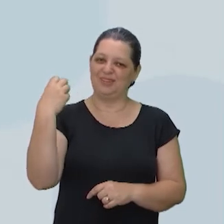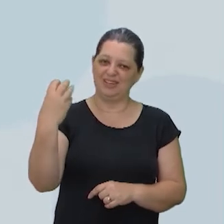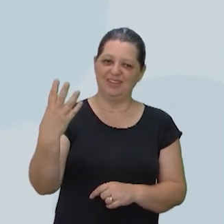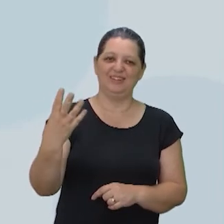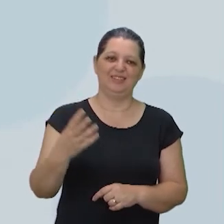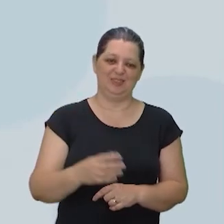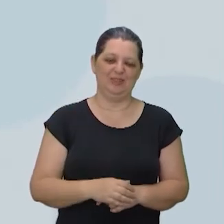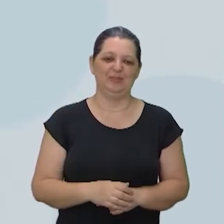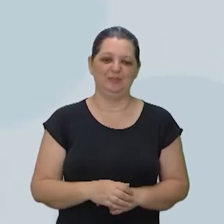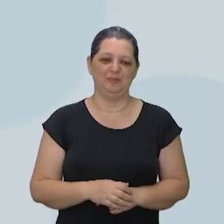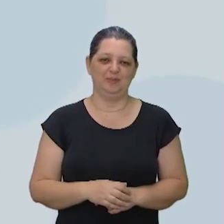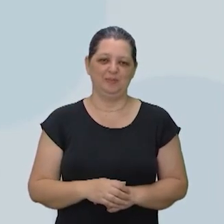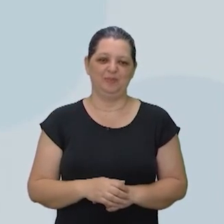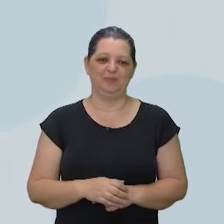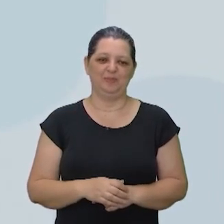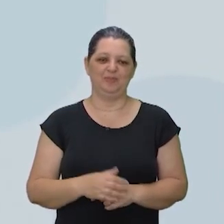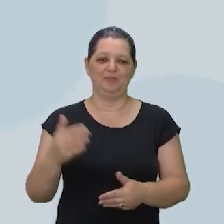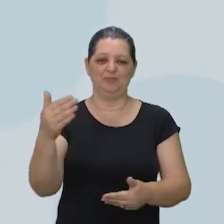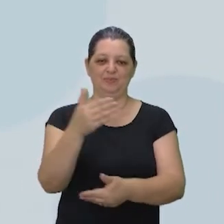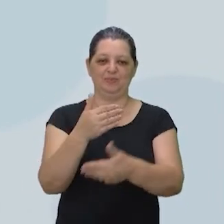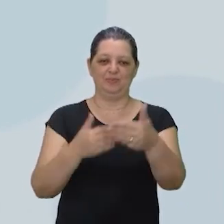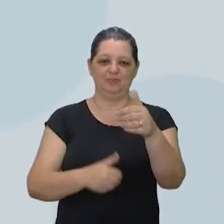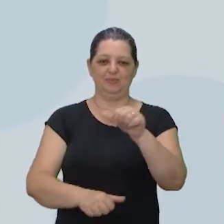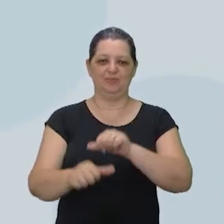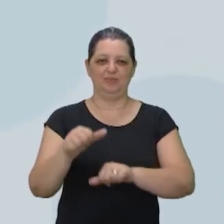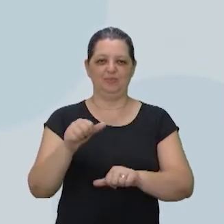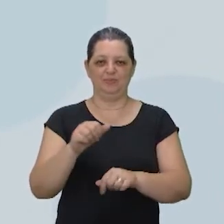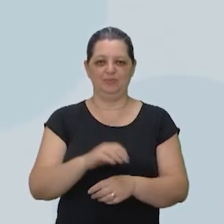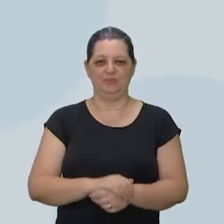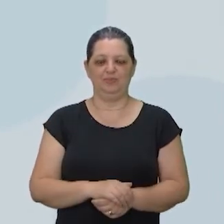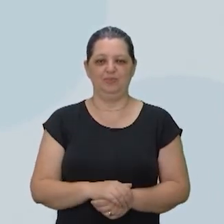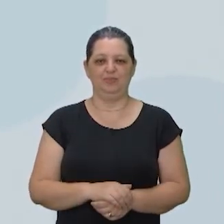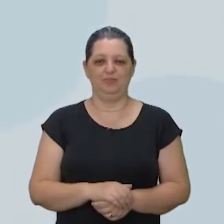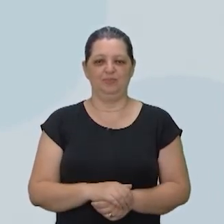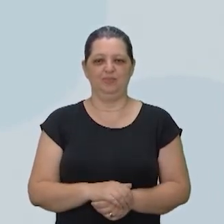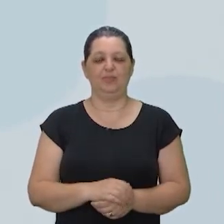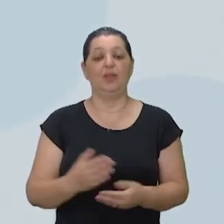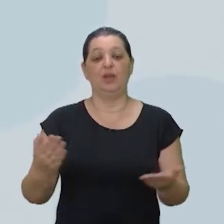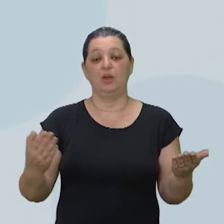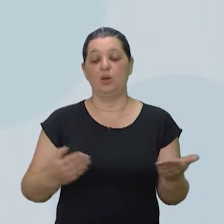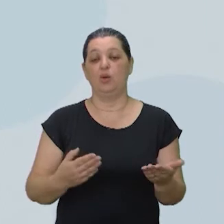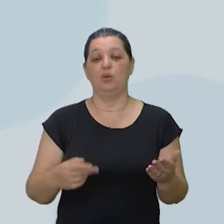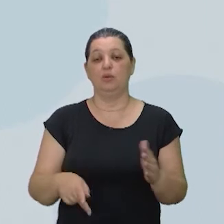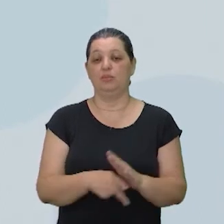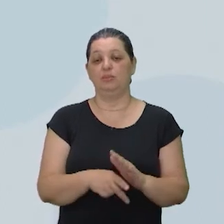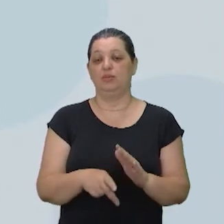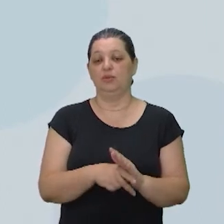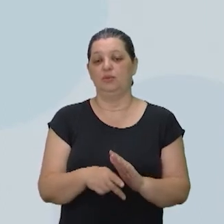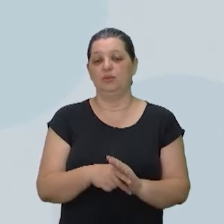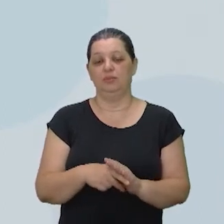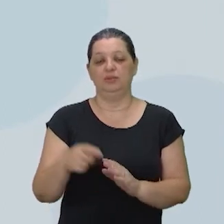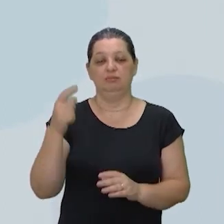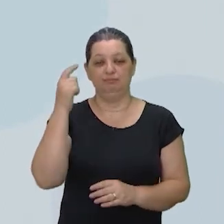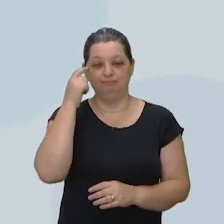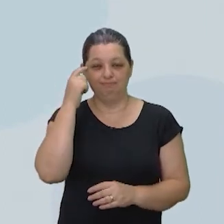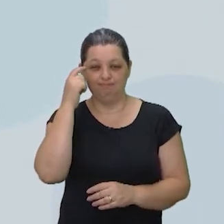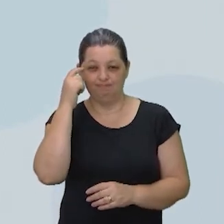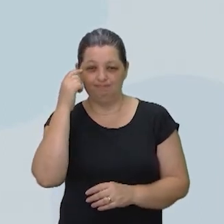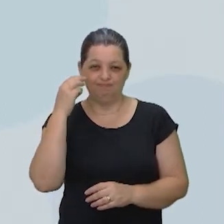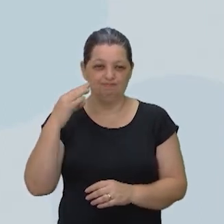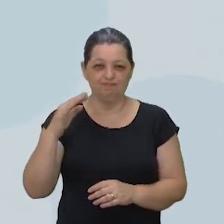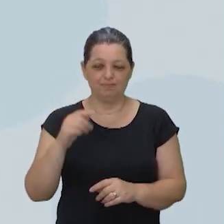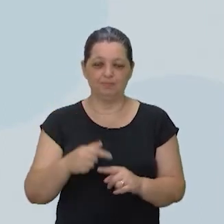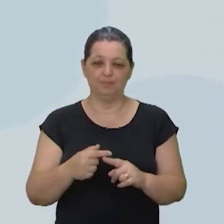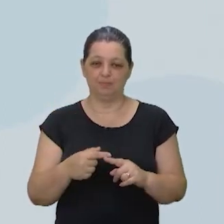certeza. Né? Vamos trocar o LED aqui? Muito bem. Momento cabeção com a Mafezinha de novo. Vou